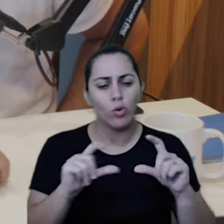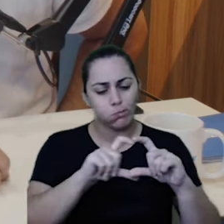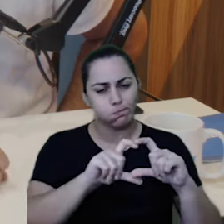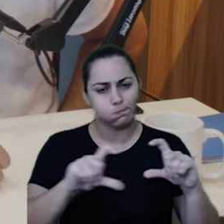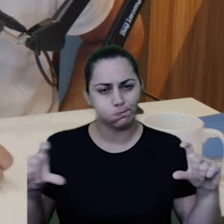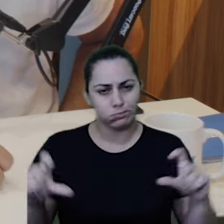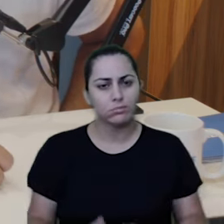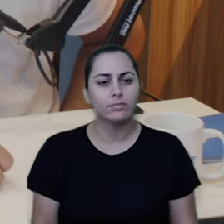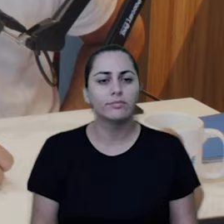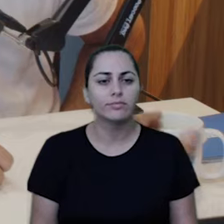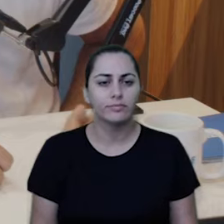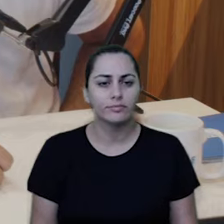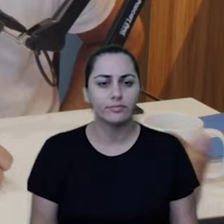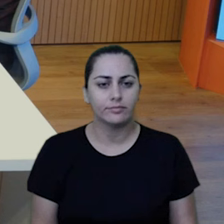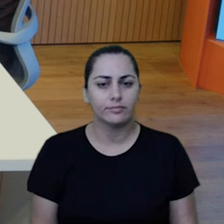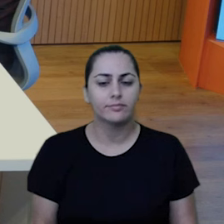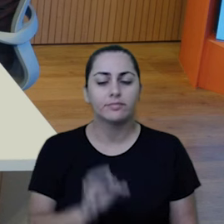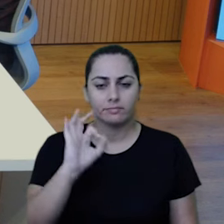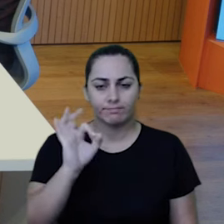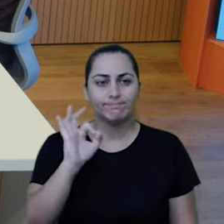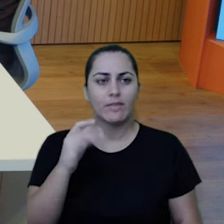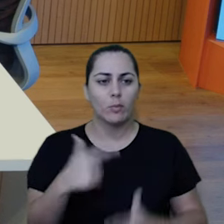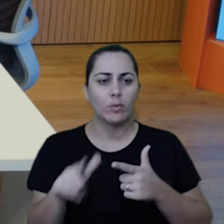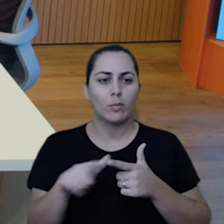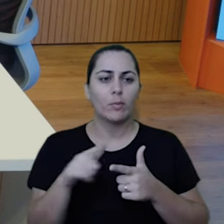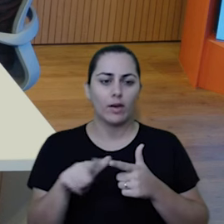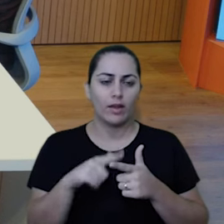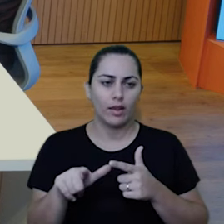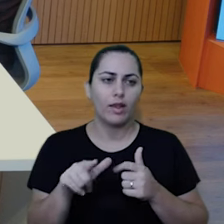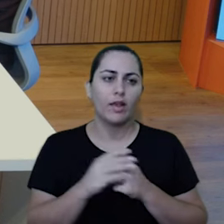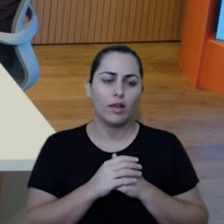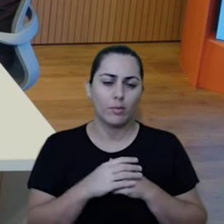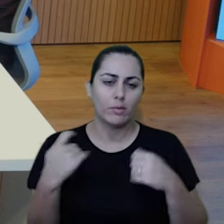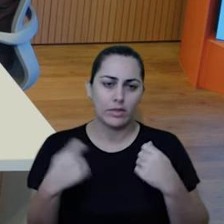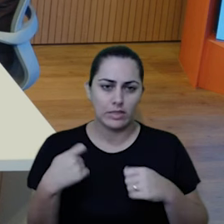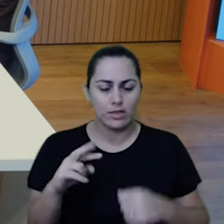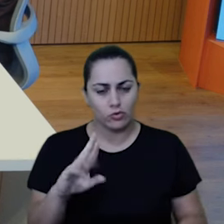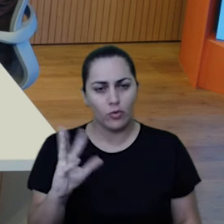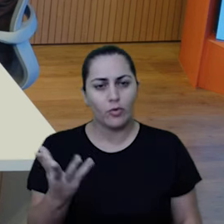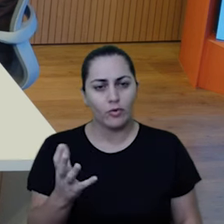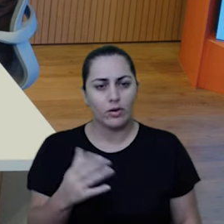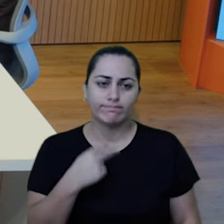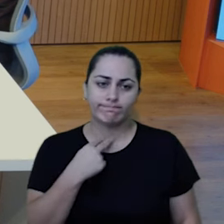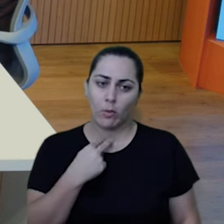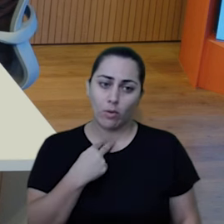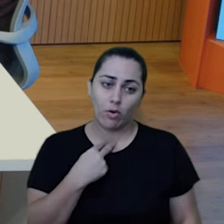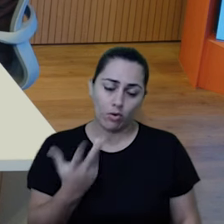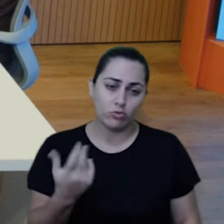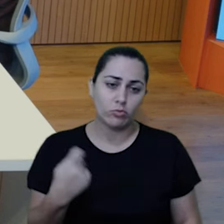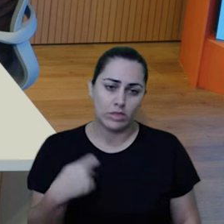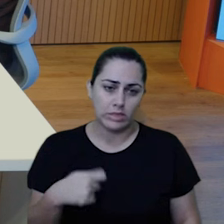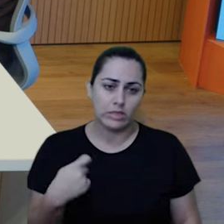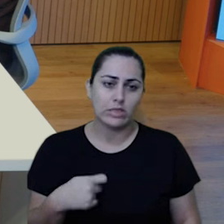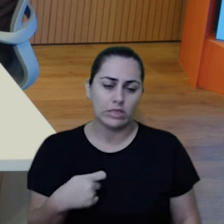caixa alta Isso aí Isso aí é um problema que a gente vai ter que tratar lá para ver se resolve isso aí que não poderia né a gente tem que